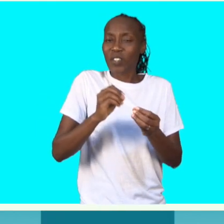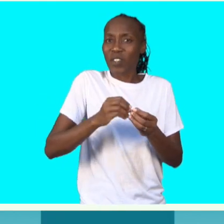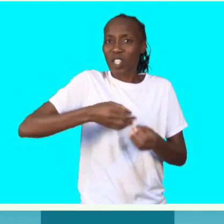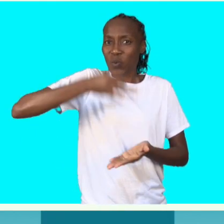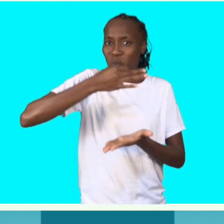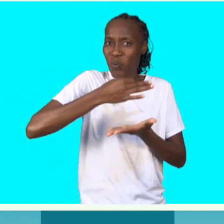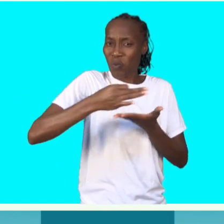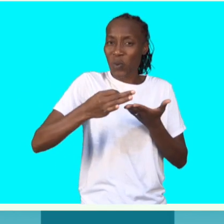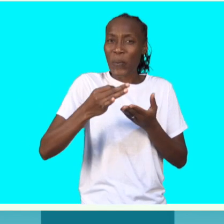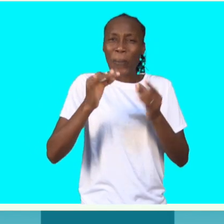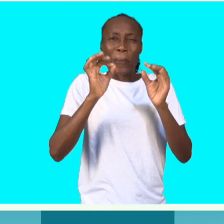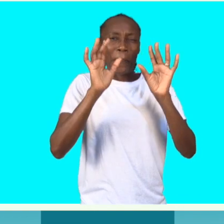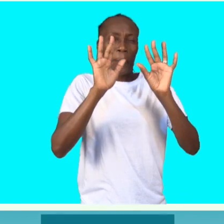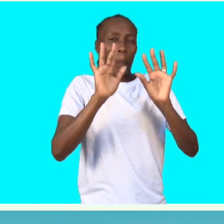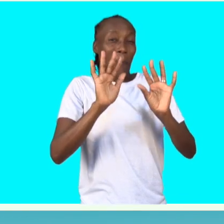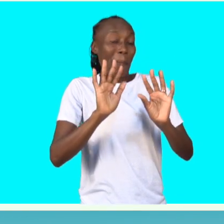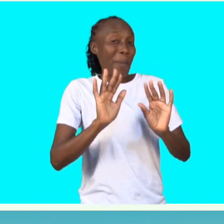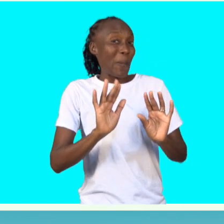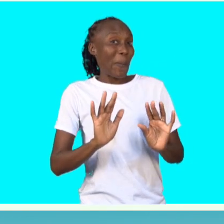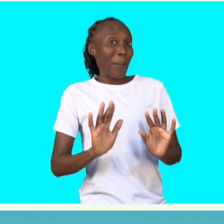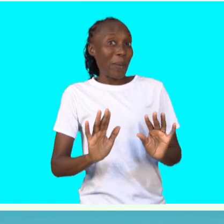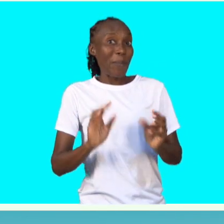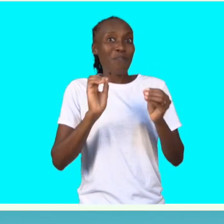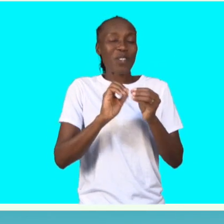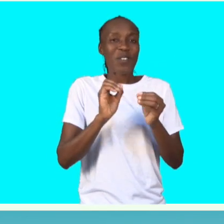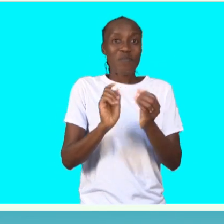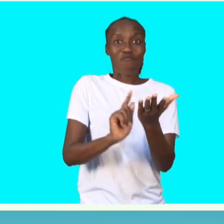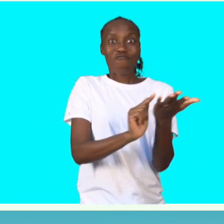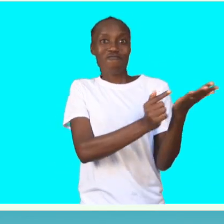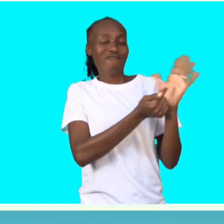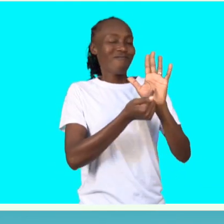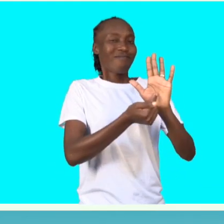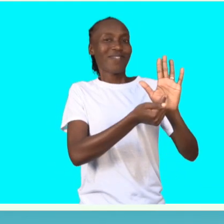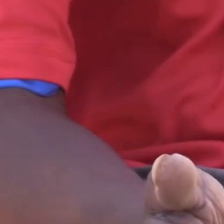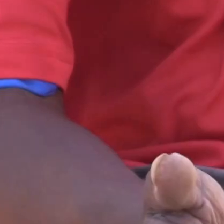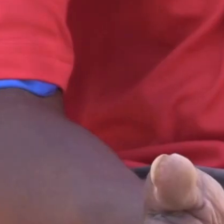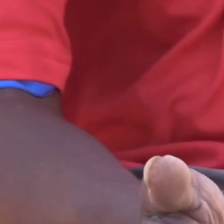que é ficar com um certo brilho e uma forma destacável.